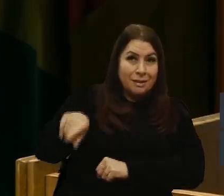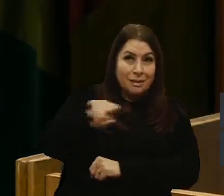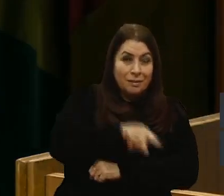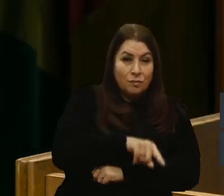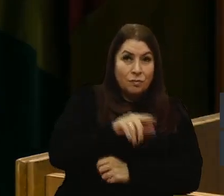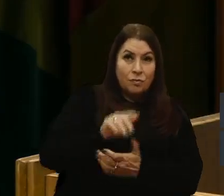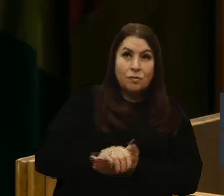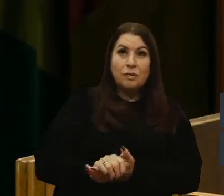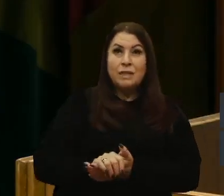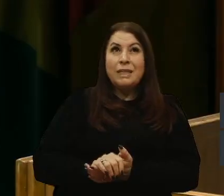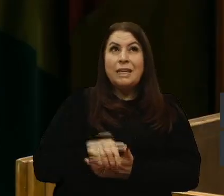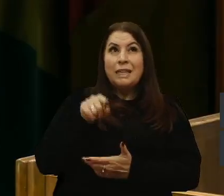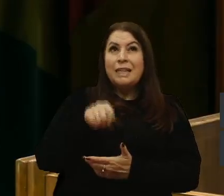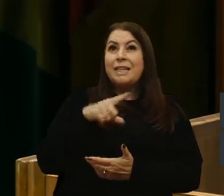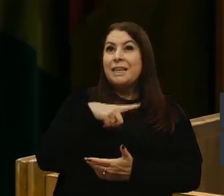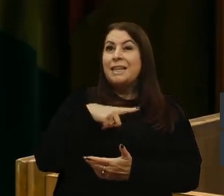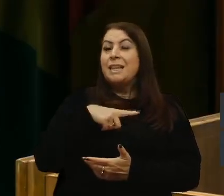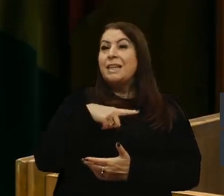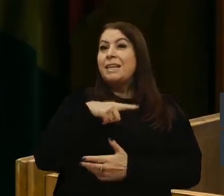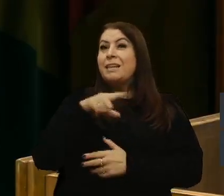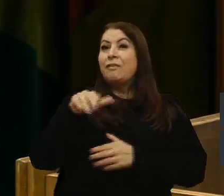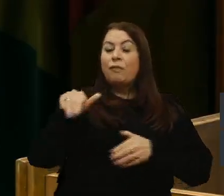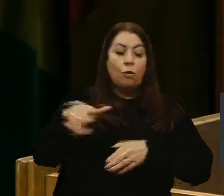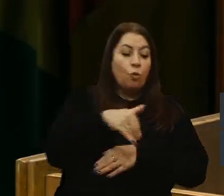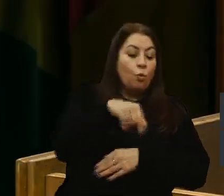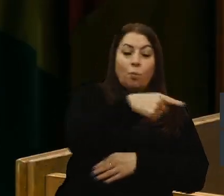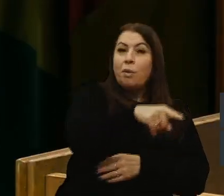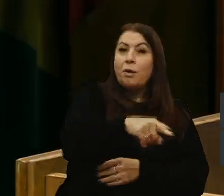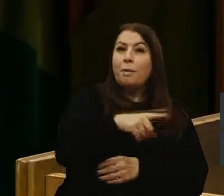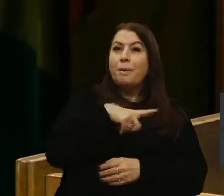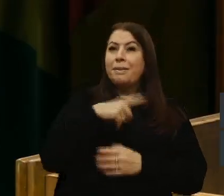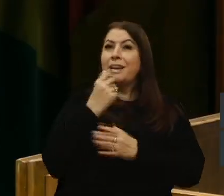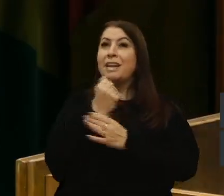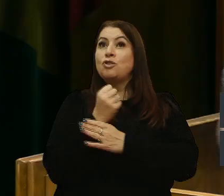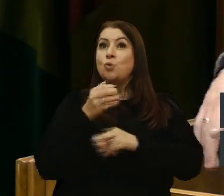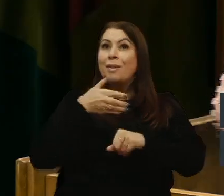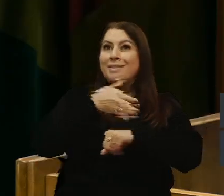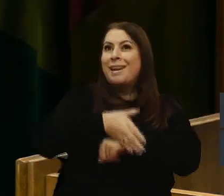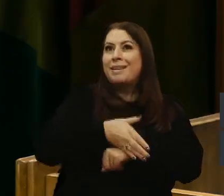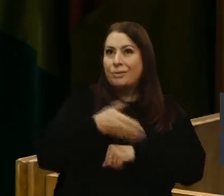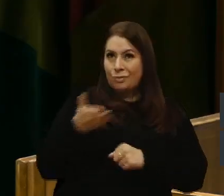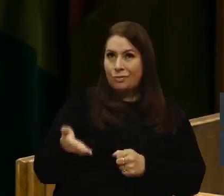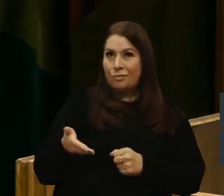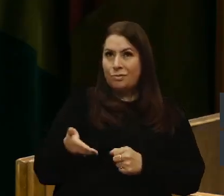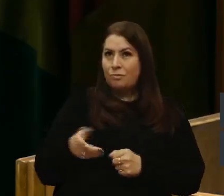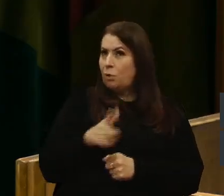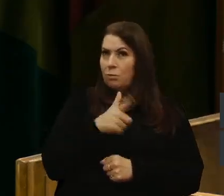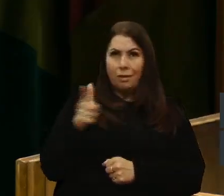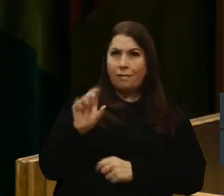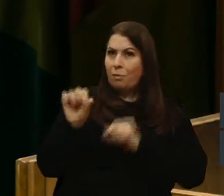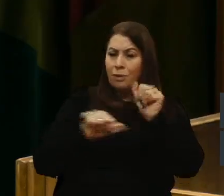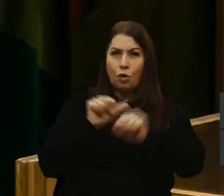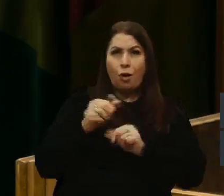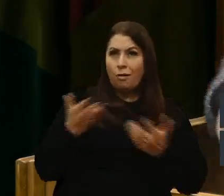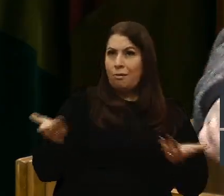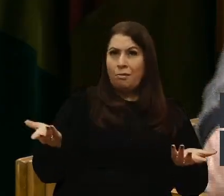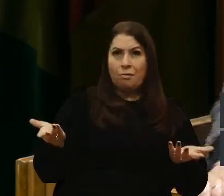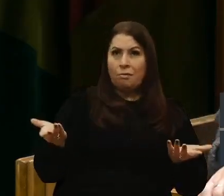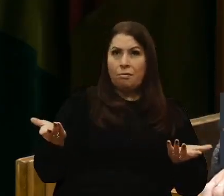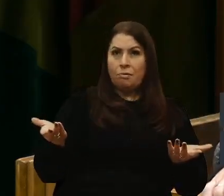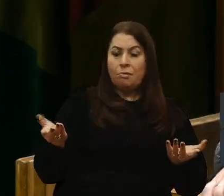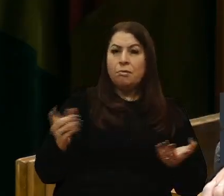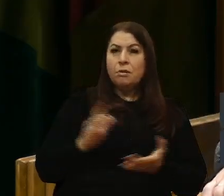centro deveria ter virado uma trincheira para garantir o acesso, porque não houve nenhuma alteração. Quem